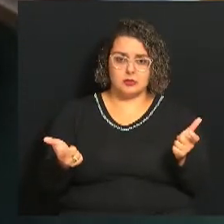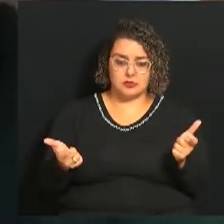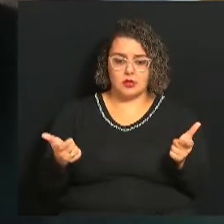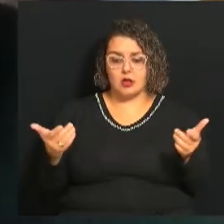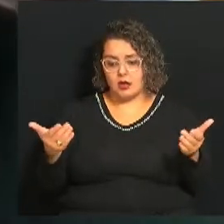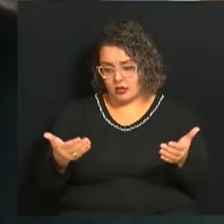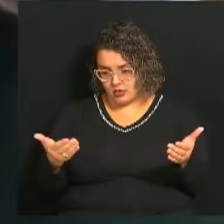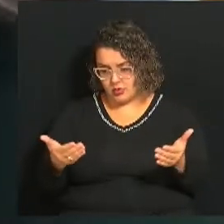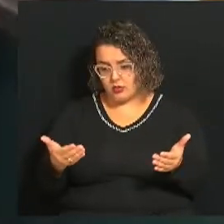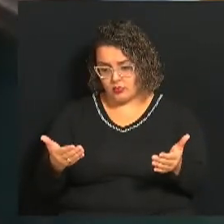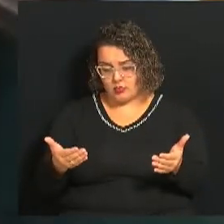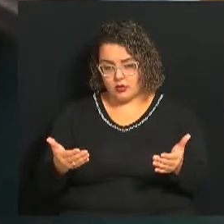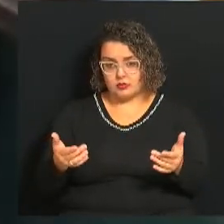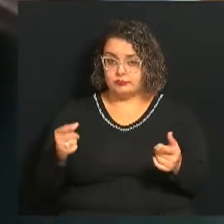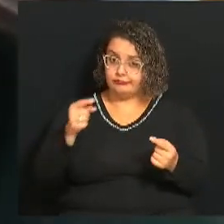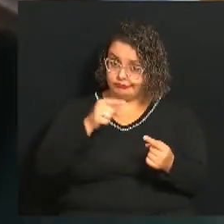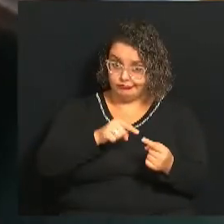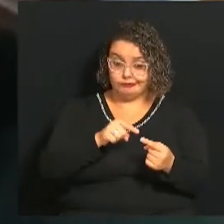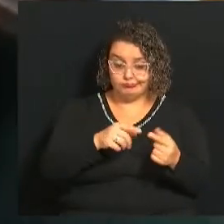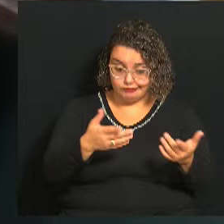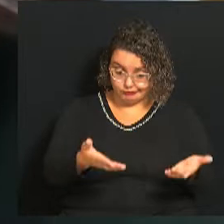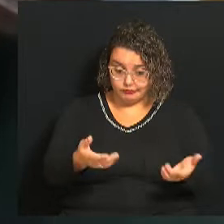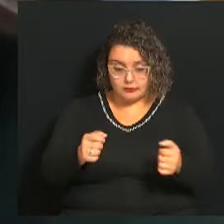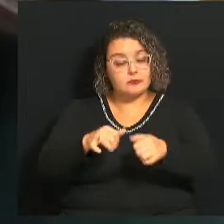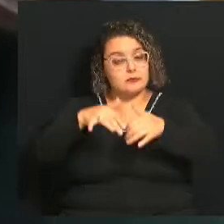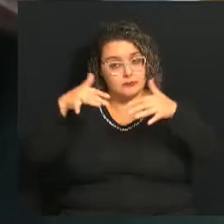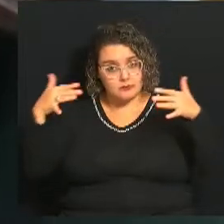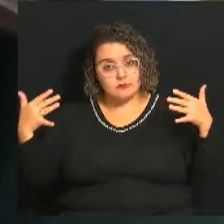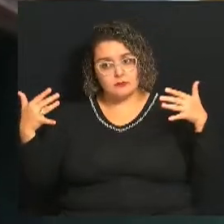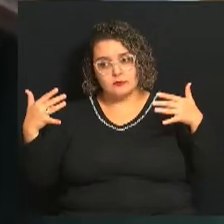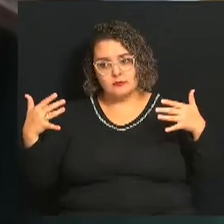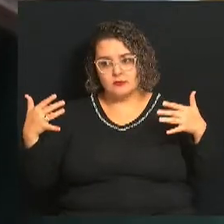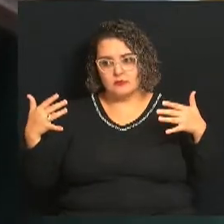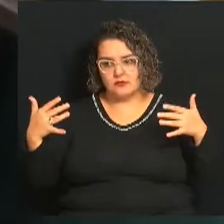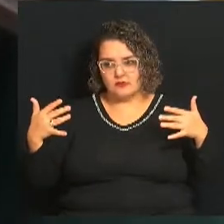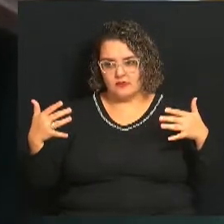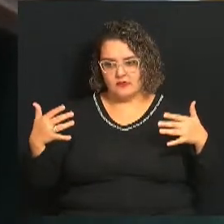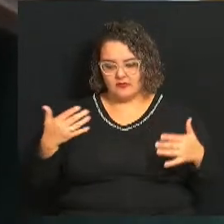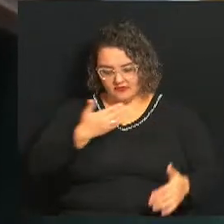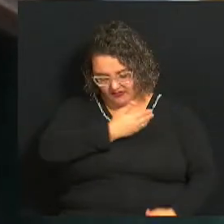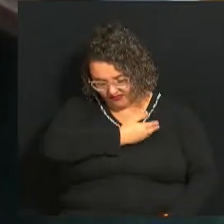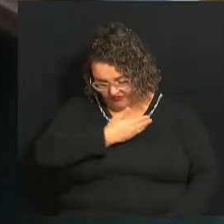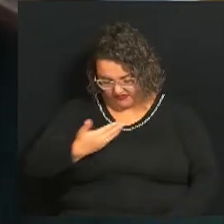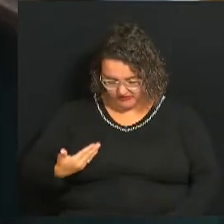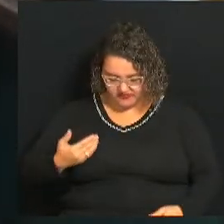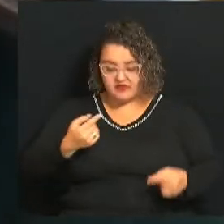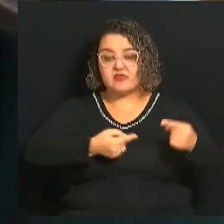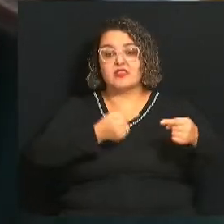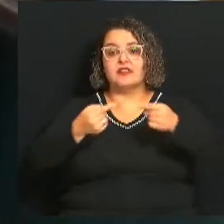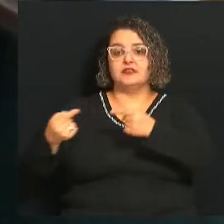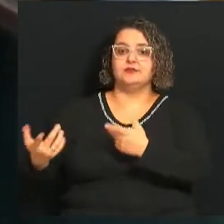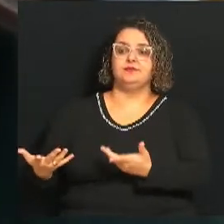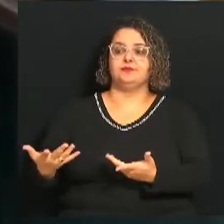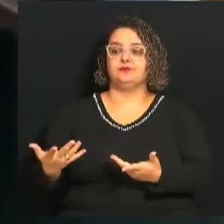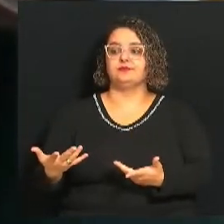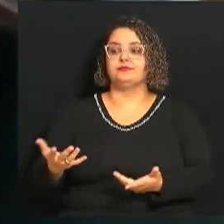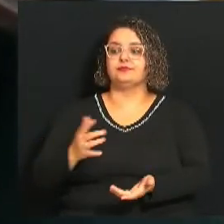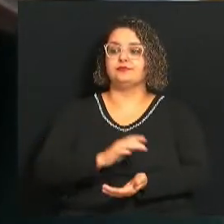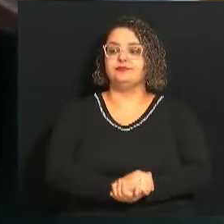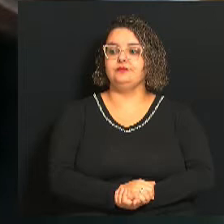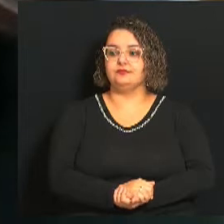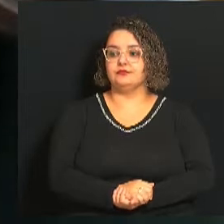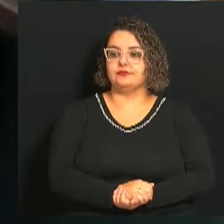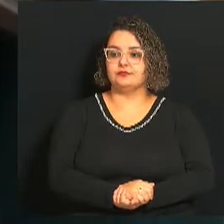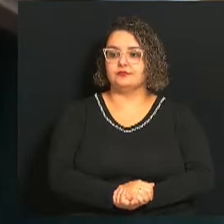hoje são objeto desta audiência pública, dessa discussão. Não é, como